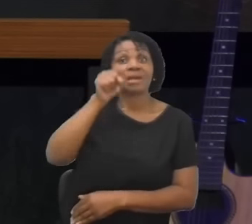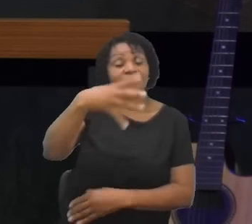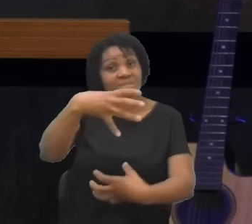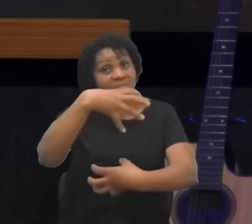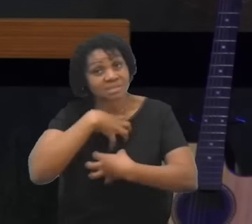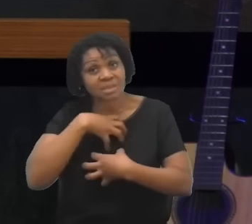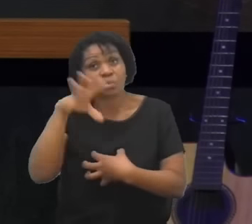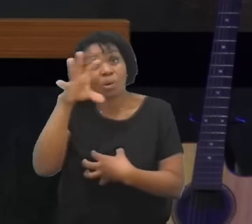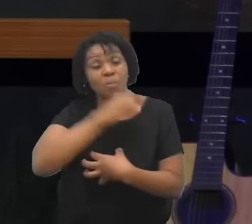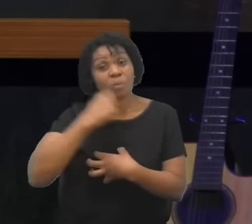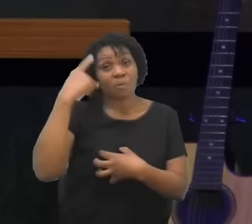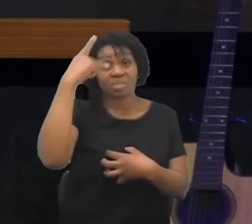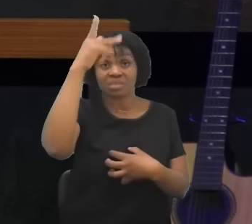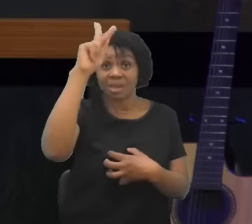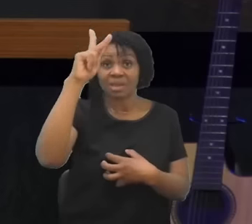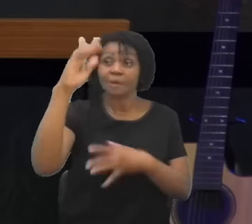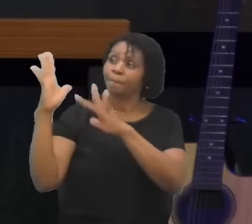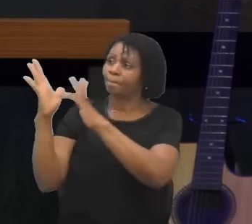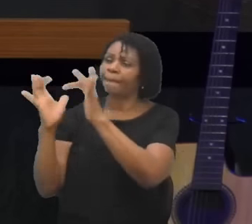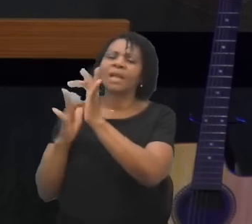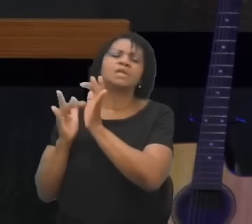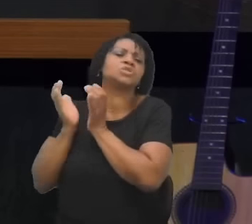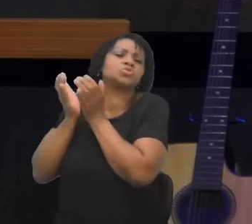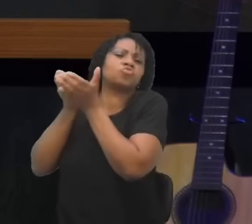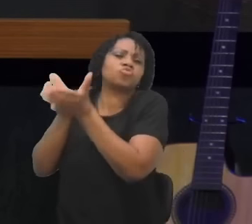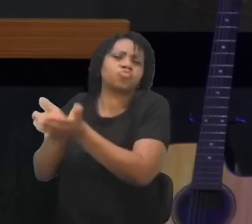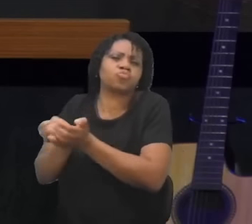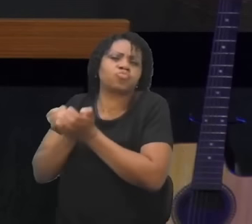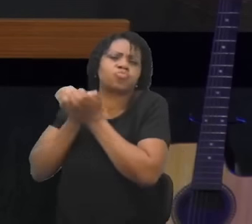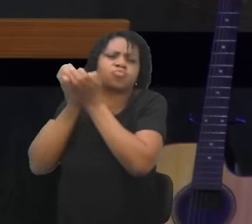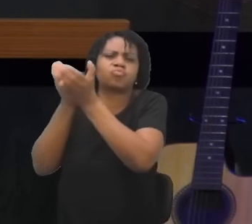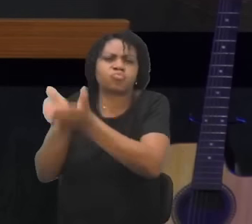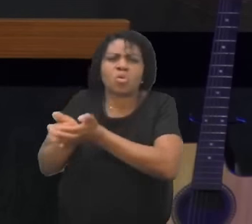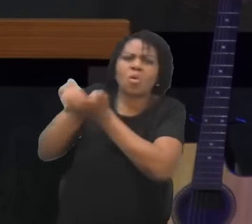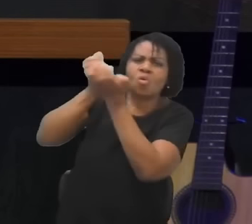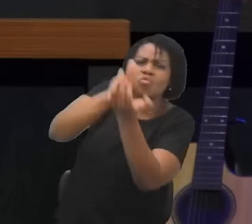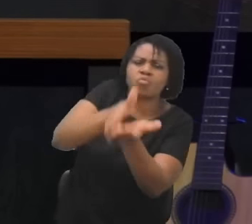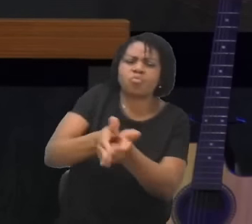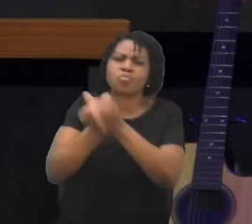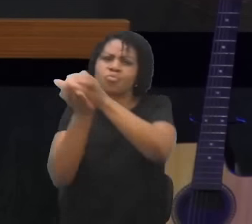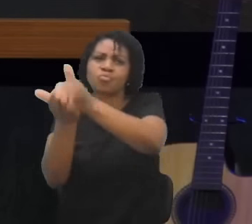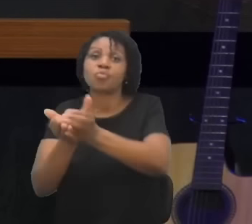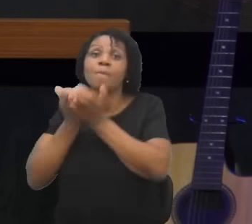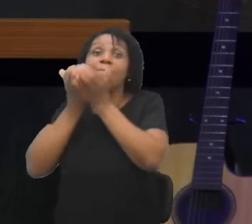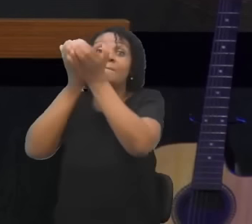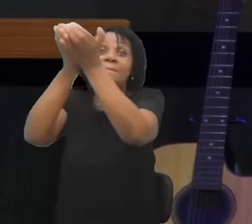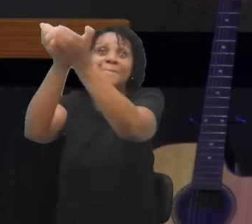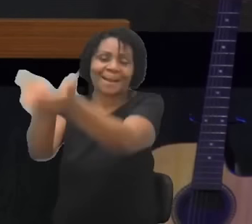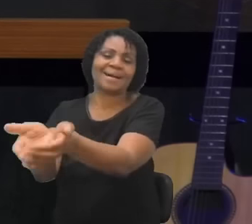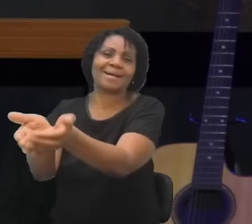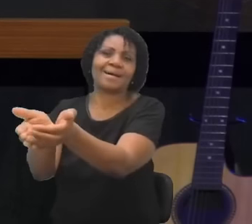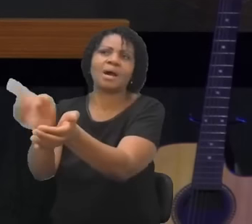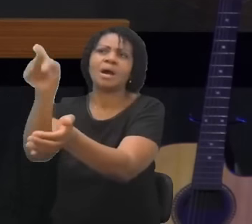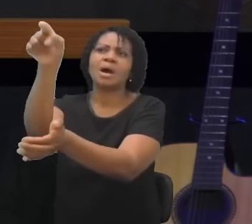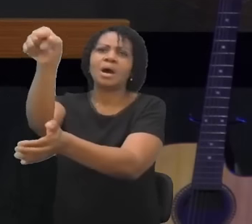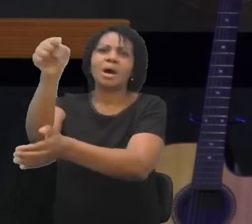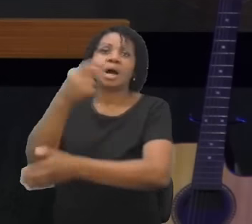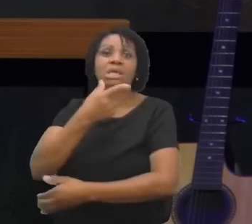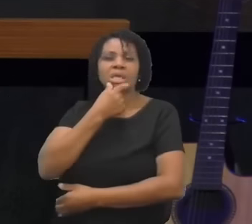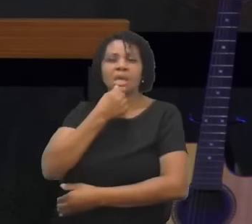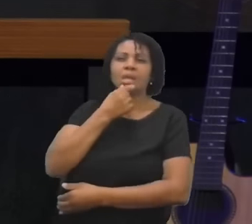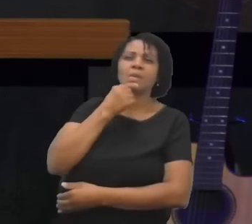sinta o amor dele. E Jesus atravessou o mar, e ali quando ele chegou daquele lado, aquele homem